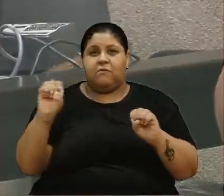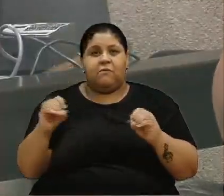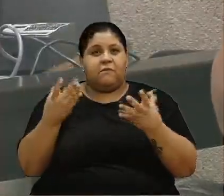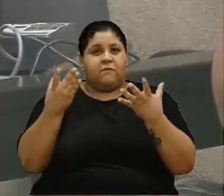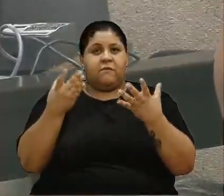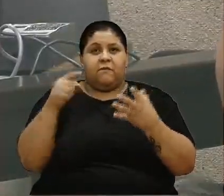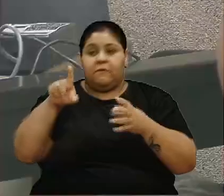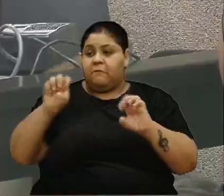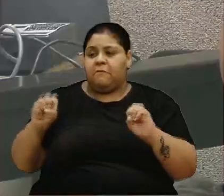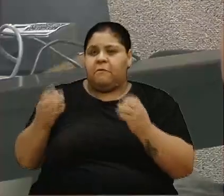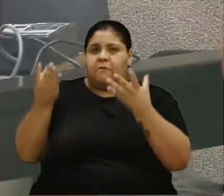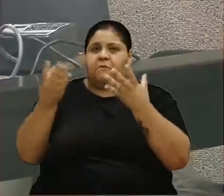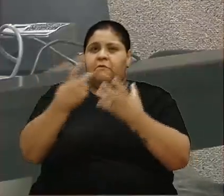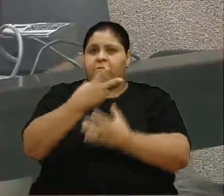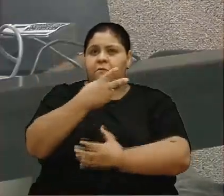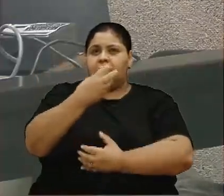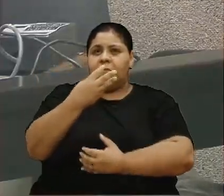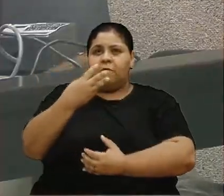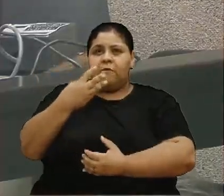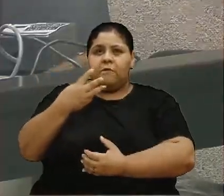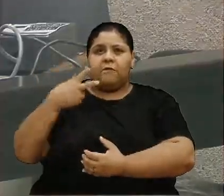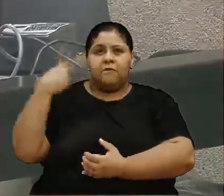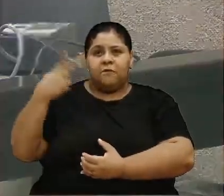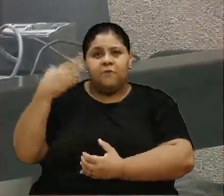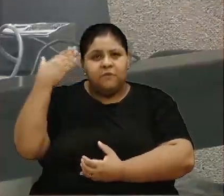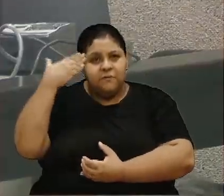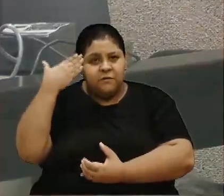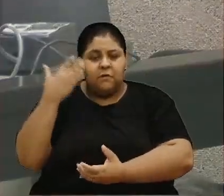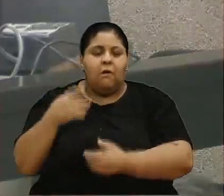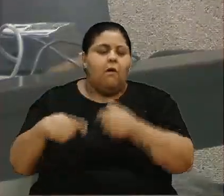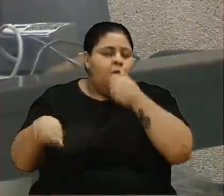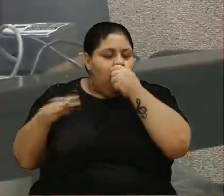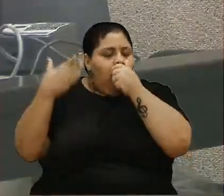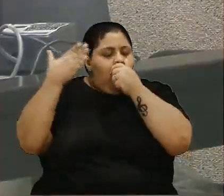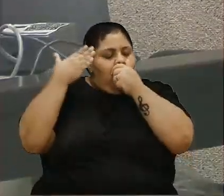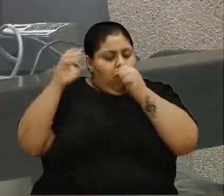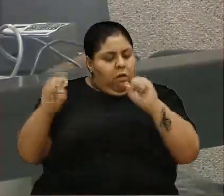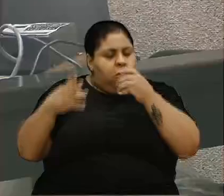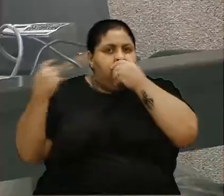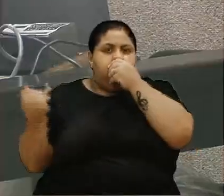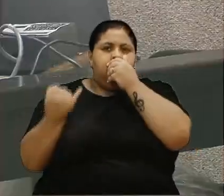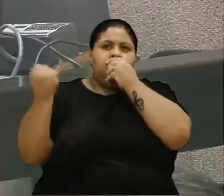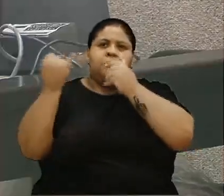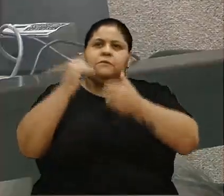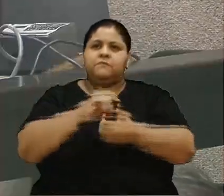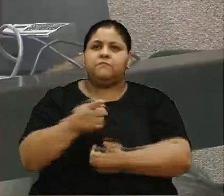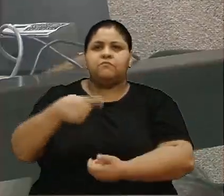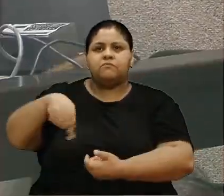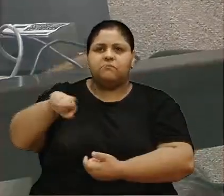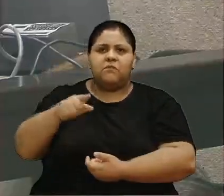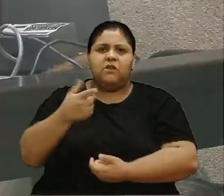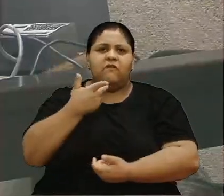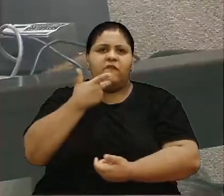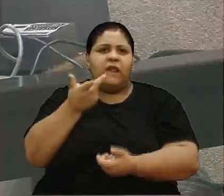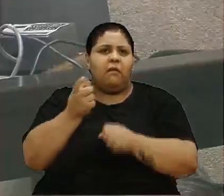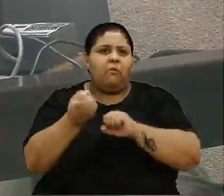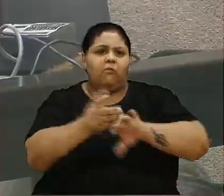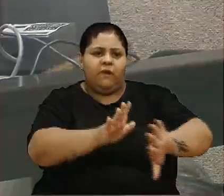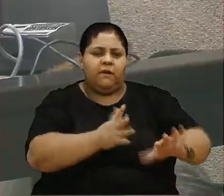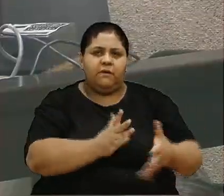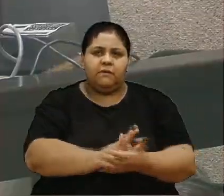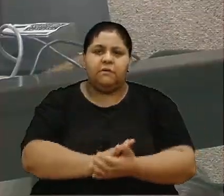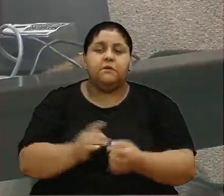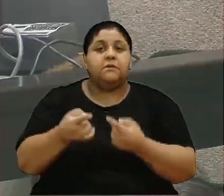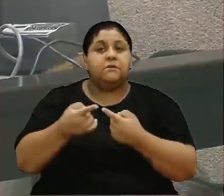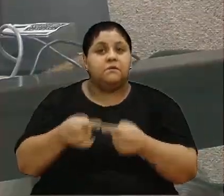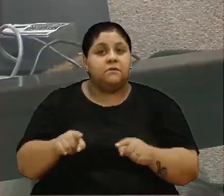importância da festa os 23 vereadores sabem. A gente sabe que é uma festa importante e nenhum de nós vai dizer o contrário disso.